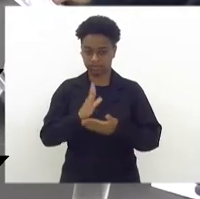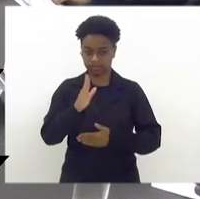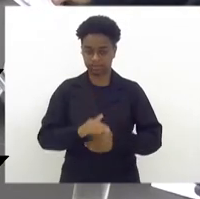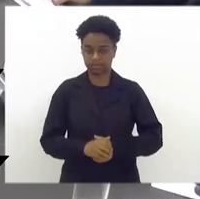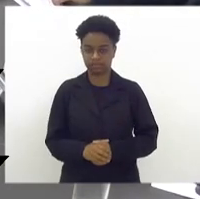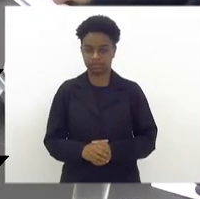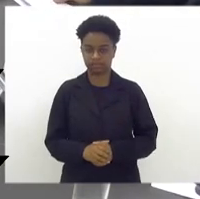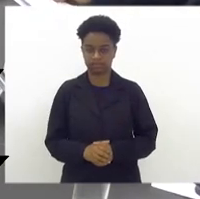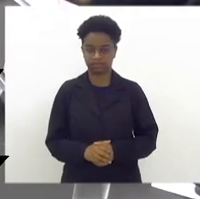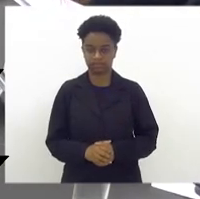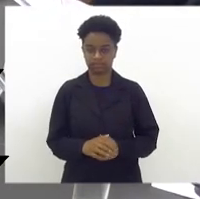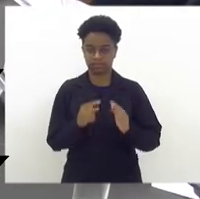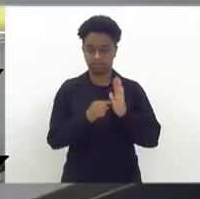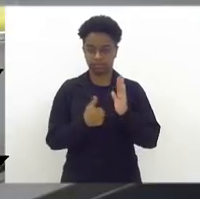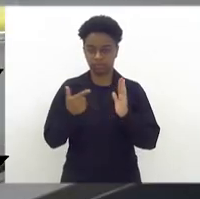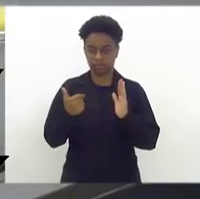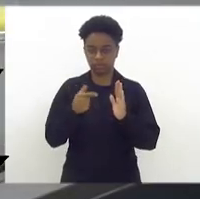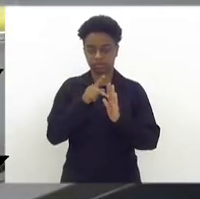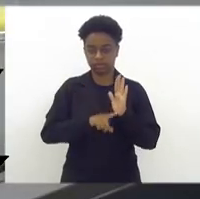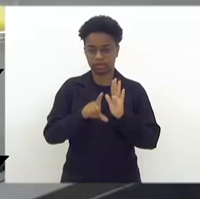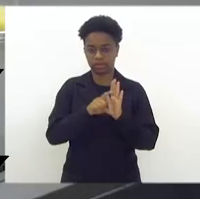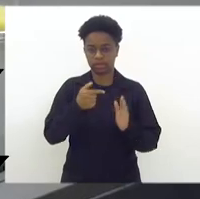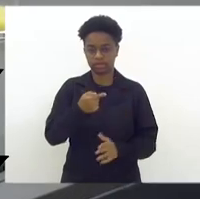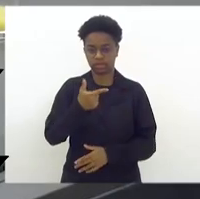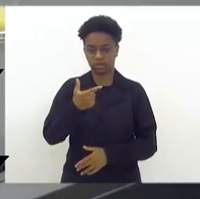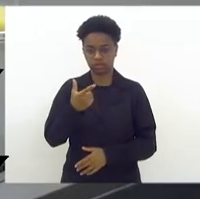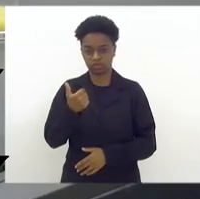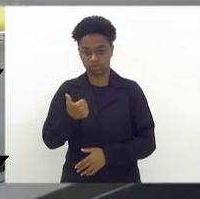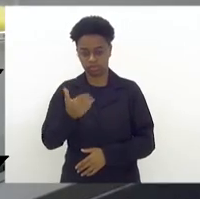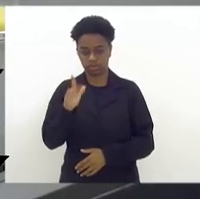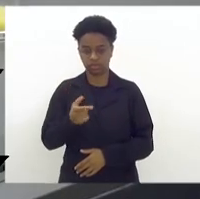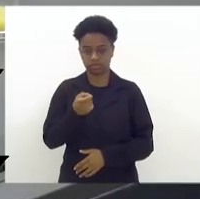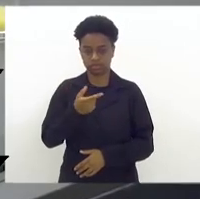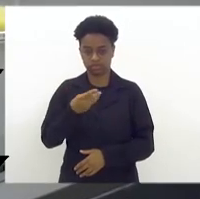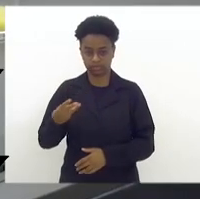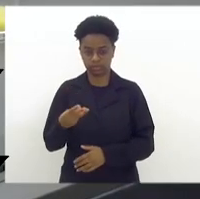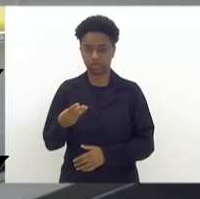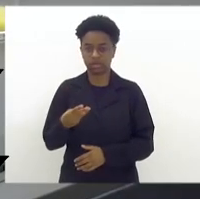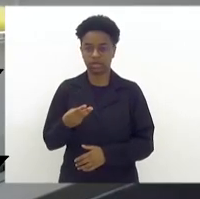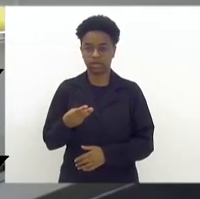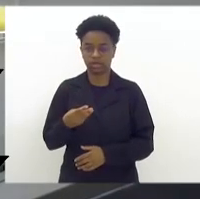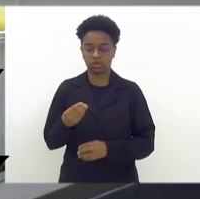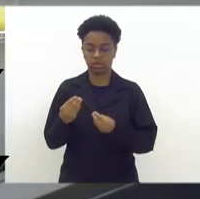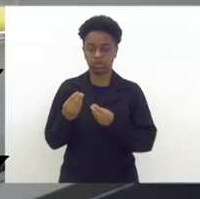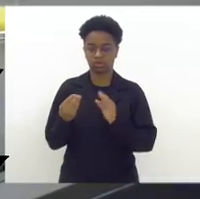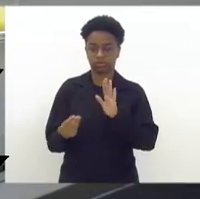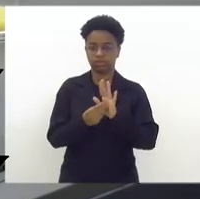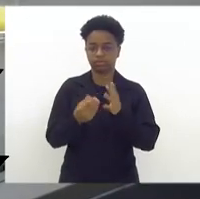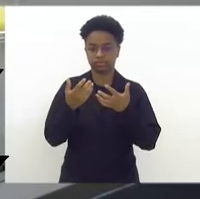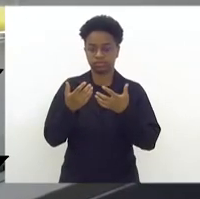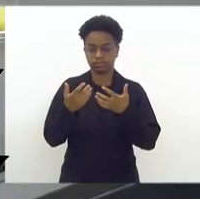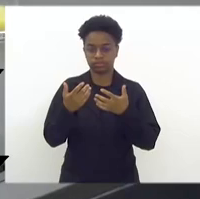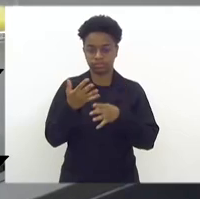aprovado. 12 da pauta, PL 721 de 23, de autoria do deputado Sérgio Fernandes, que declara o município de Petrópolis como a capital